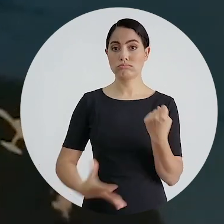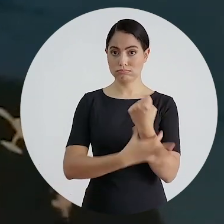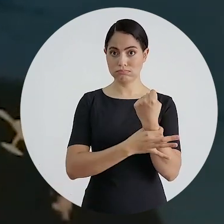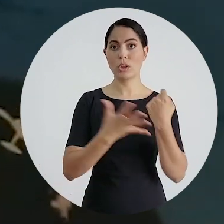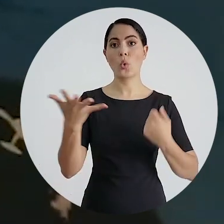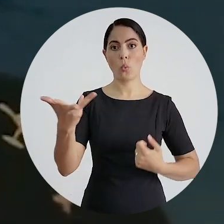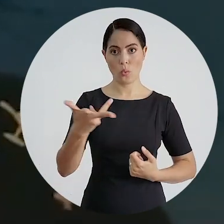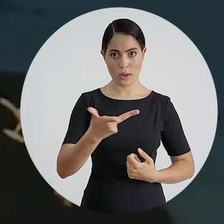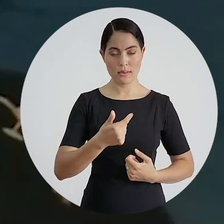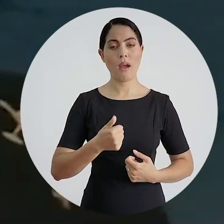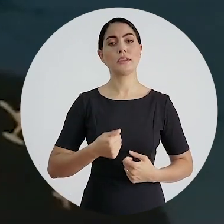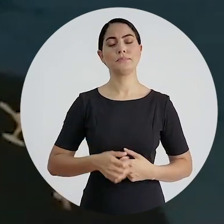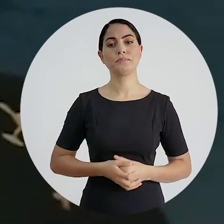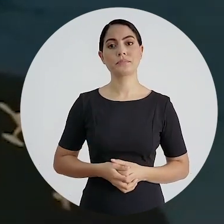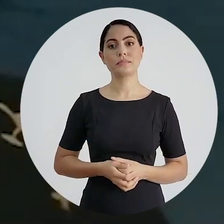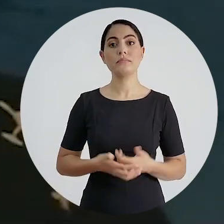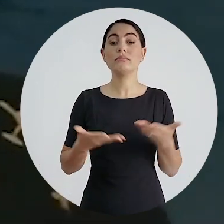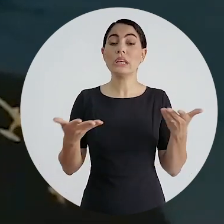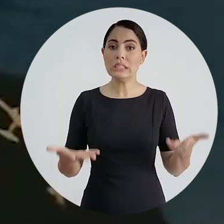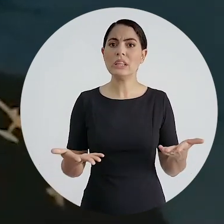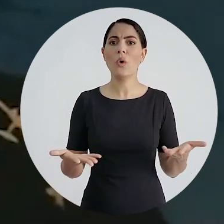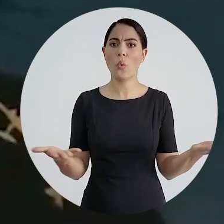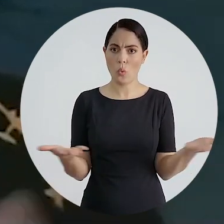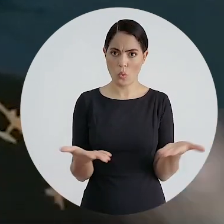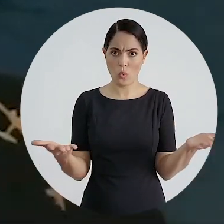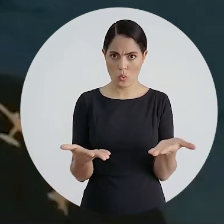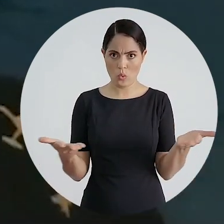segurança pública, né? Então, hoje nós